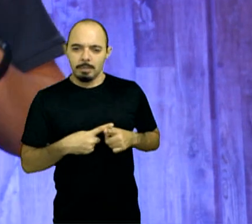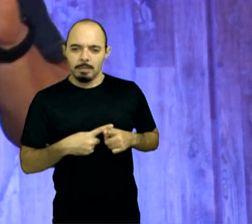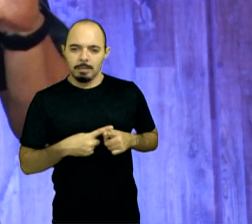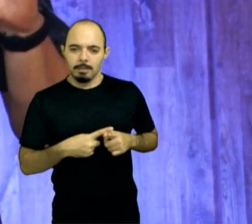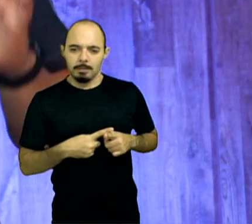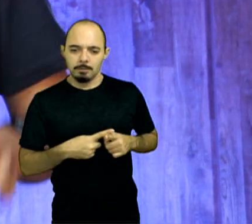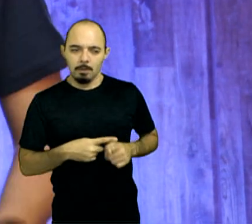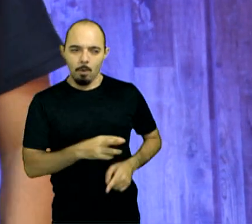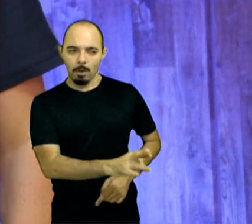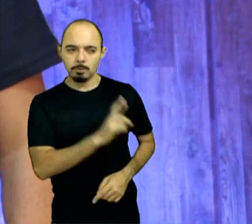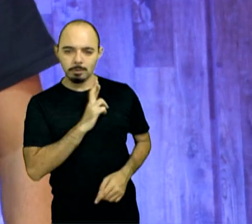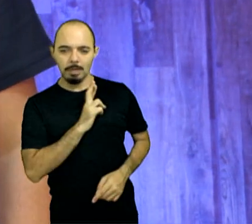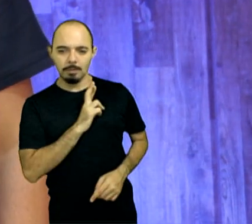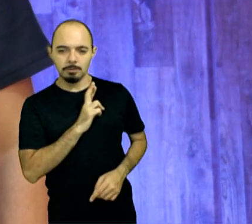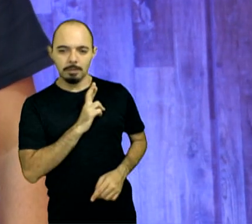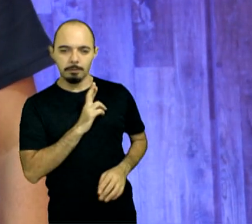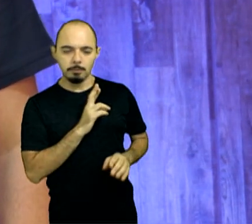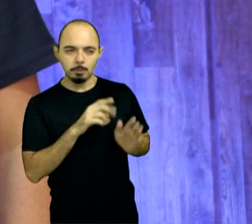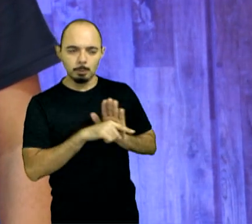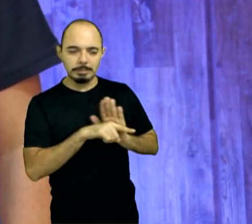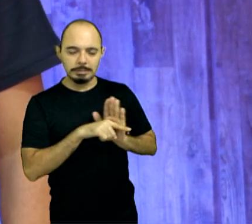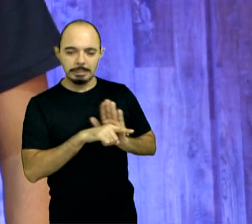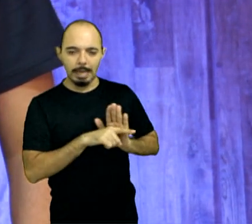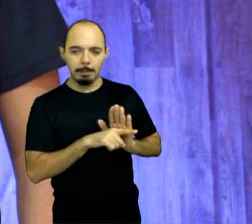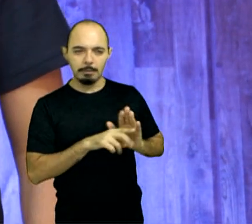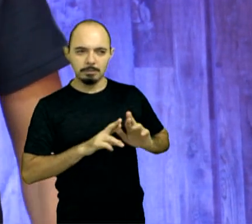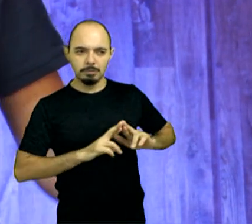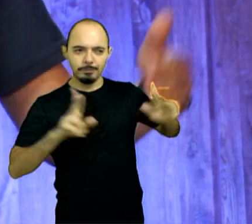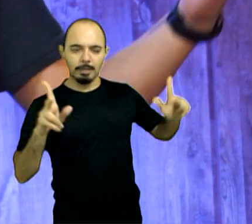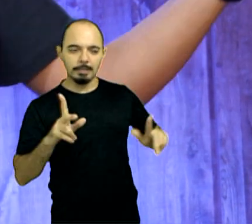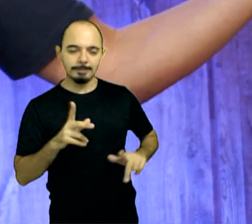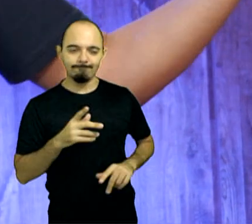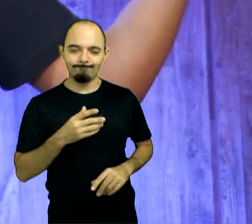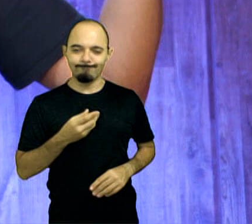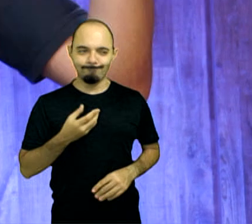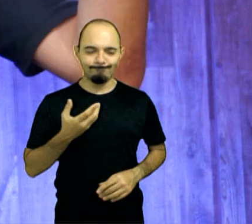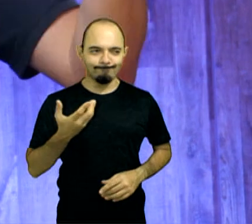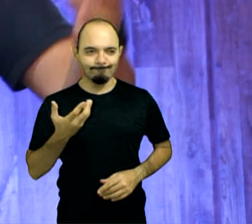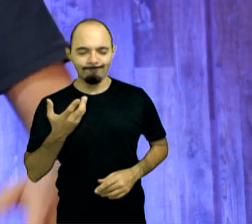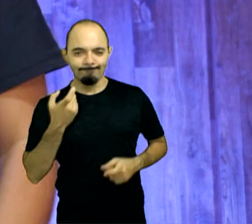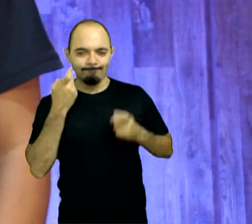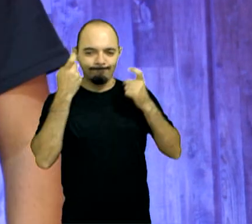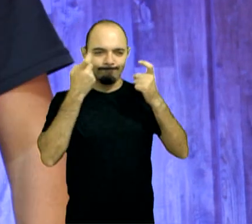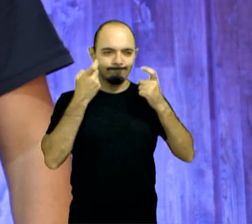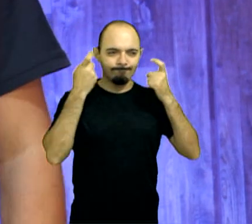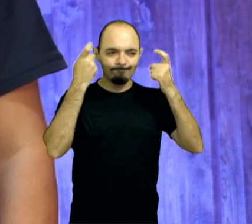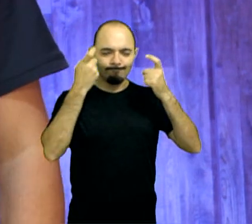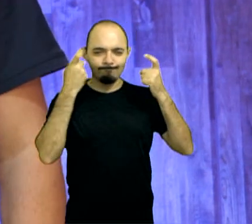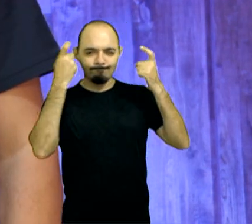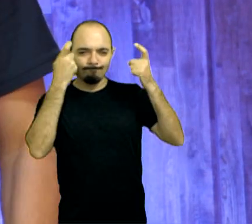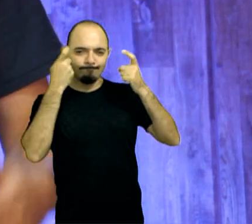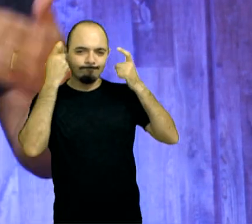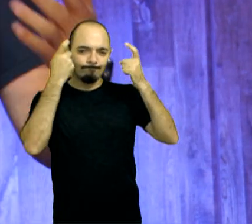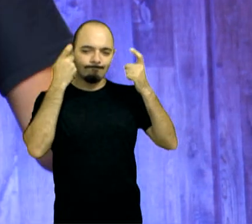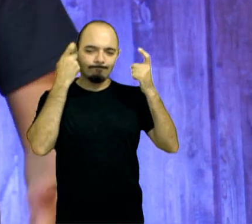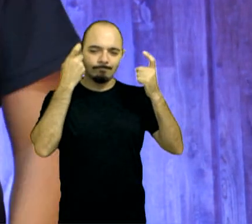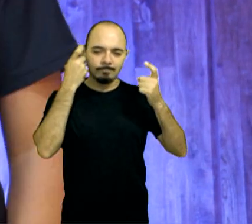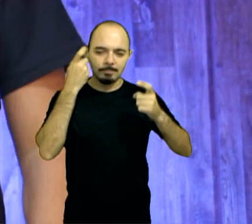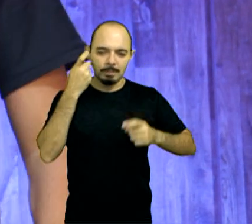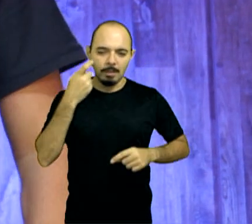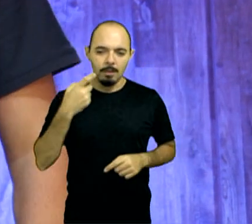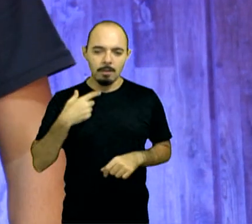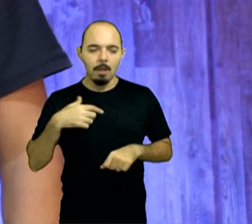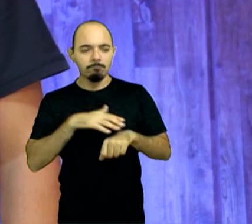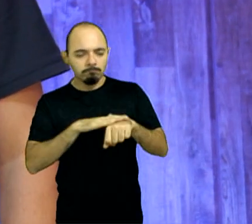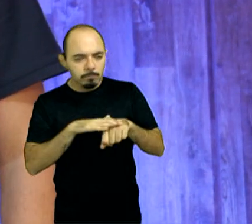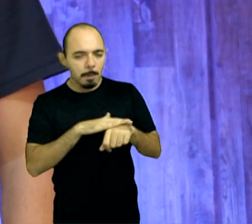Mas eu procurei não me desesperar. Aí eu comentei com o Marcelinho, comentei com o pessoal. Aí o pessoal